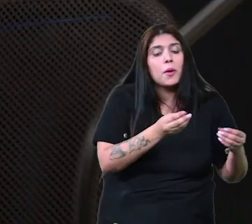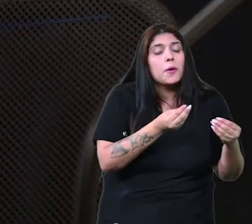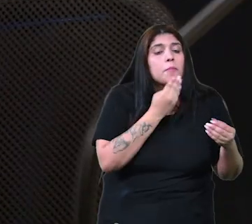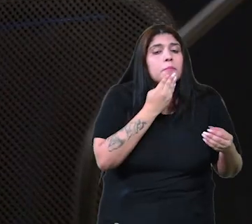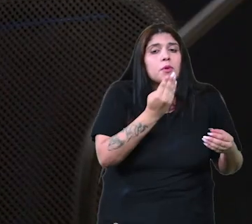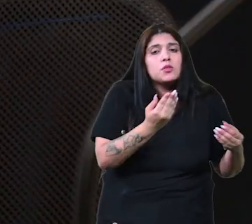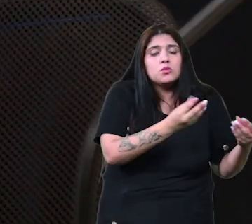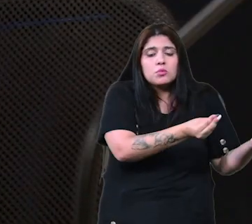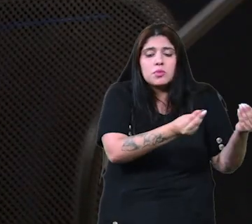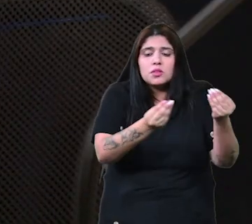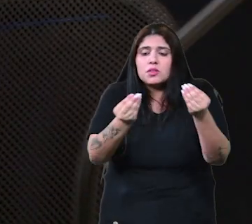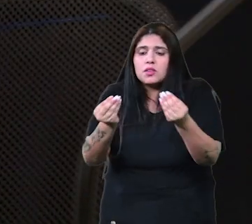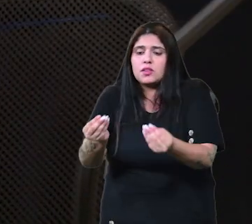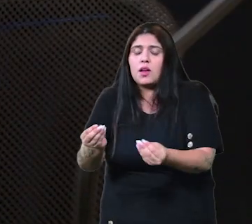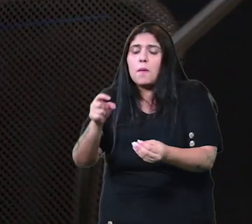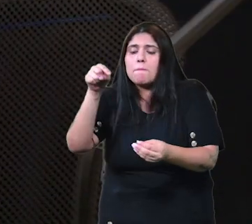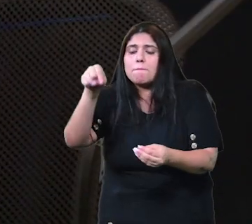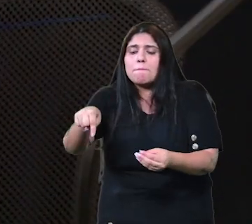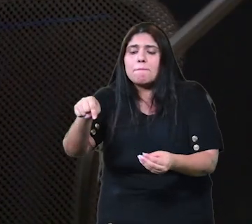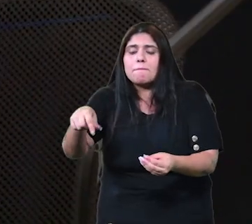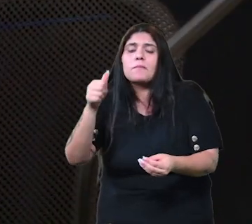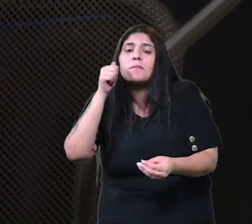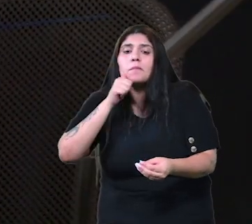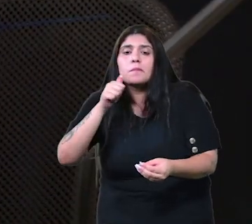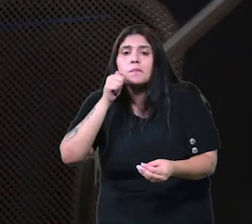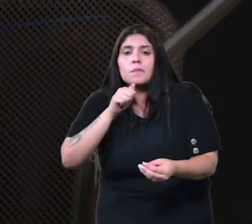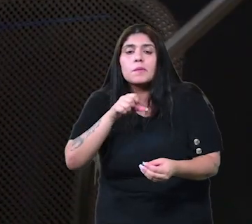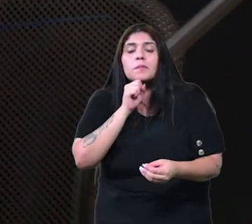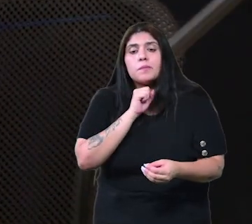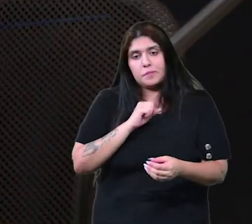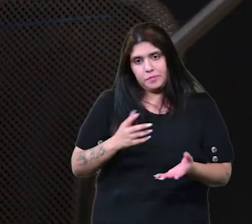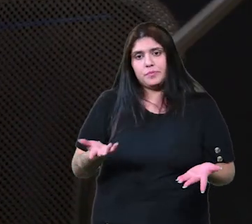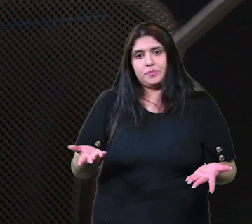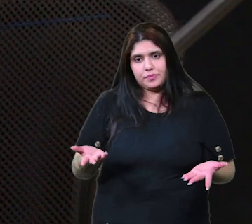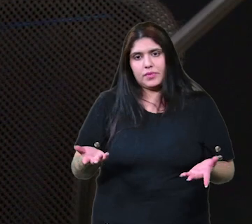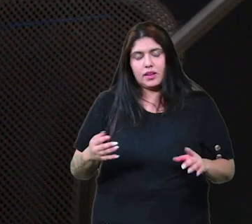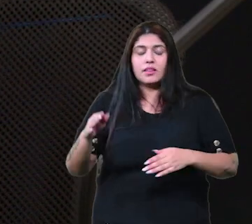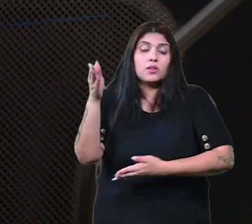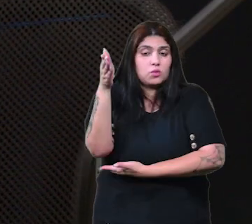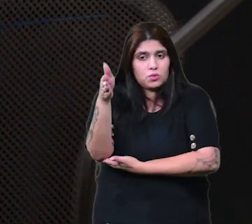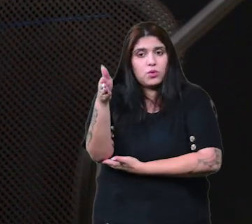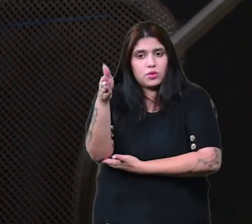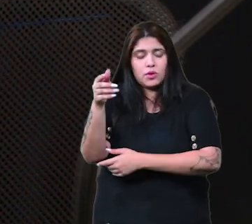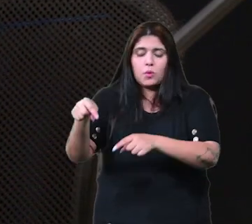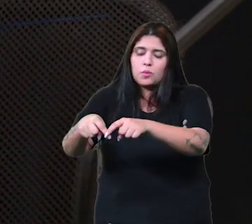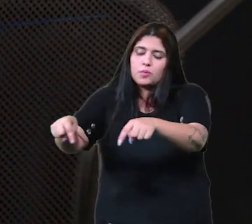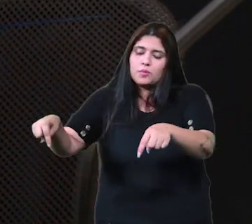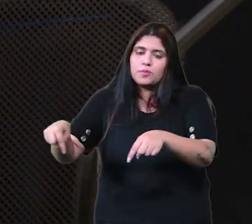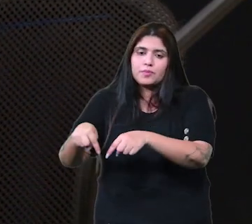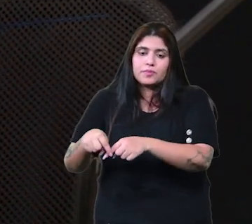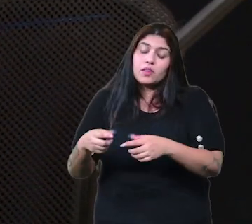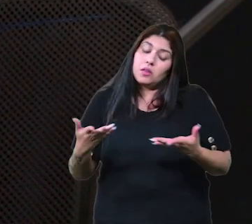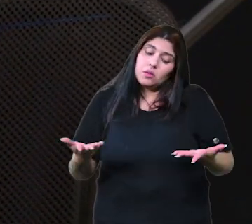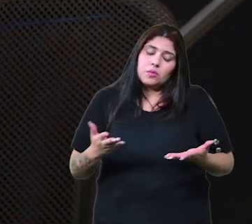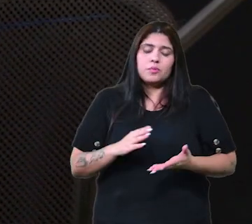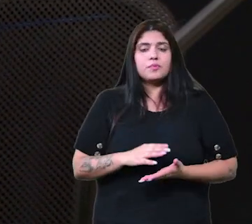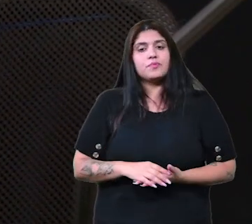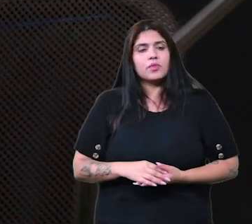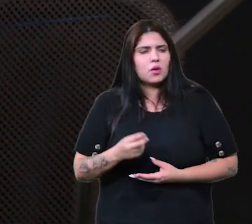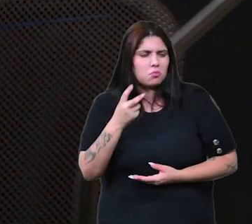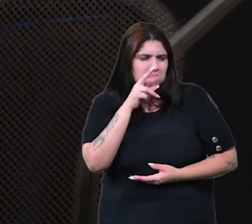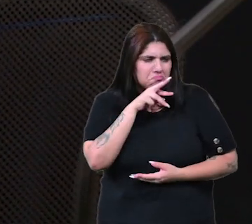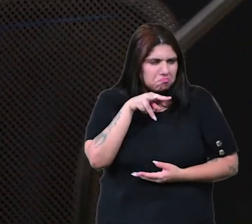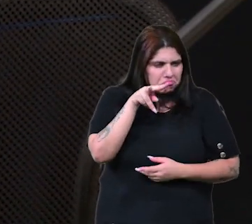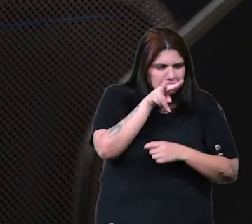né? Que essa senhora estava ali hospedada. Então, assim, como eu estava sombreando, né? Era a técnica que eu estava utilizando na minha pesquisa, era